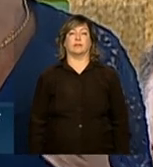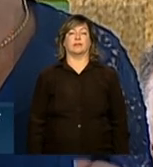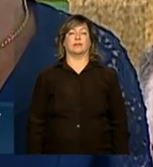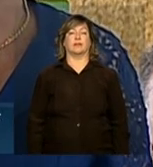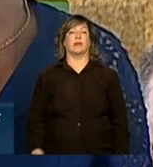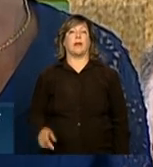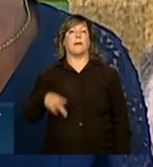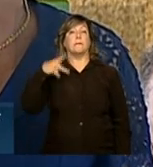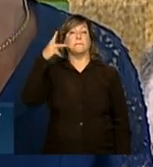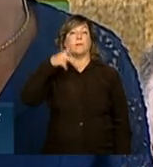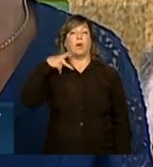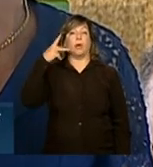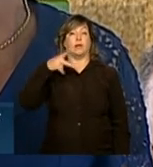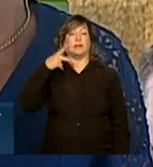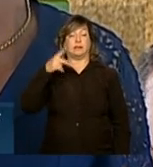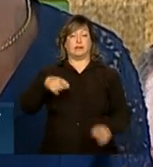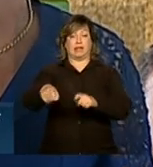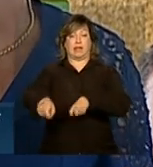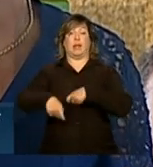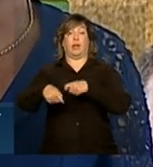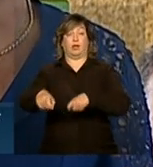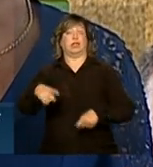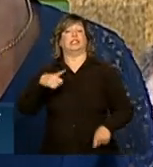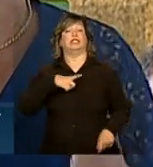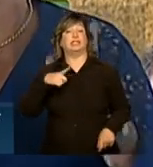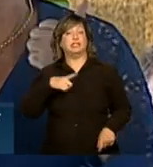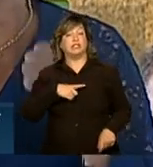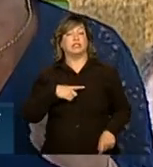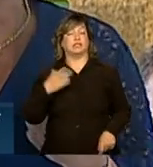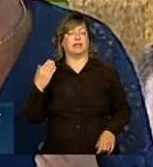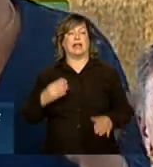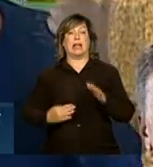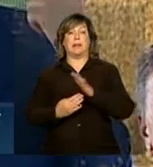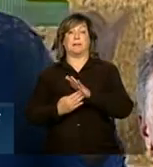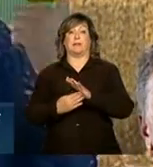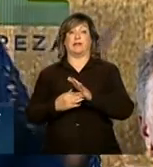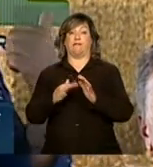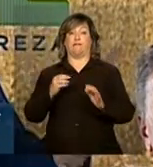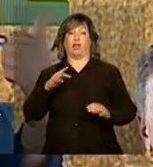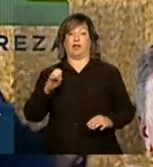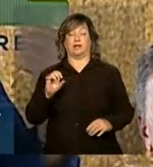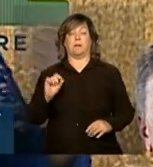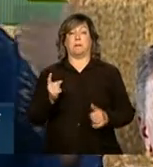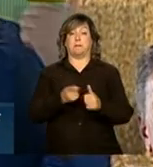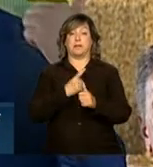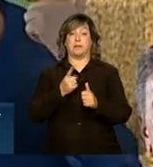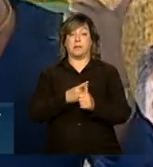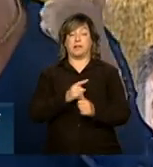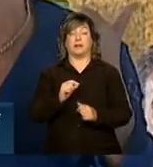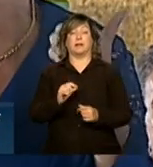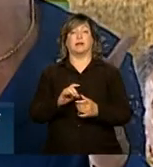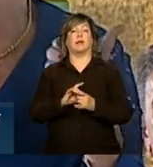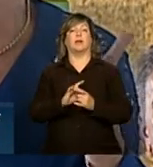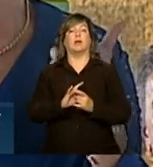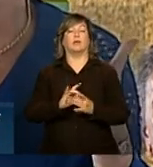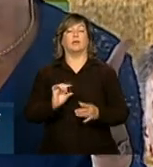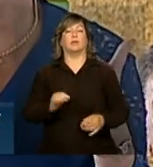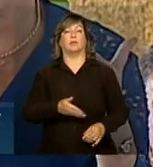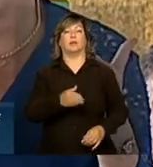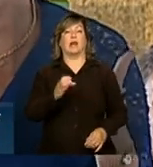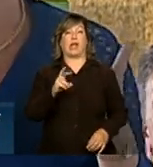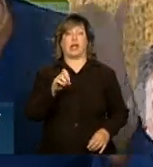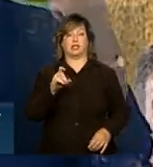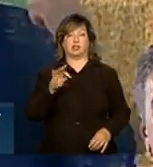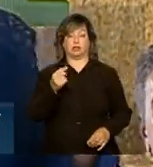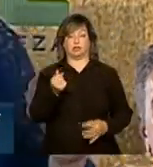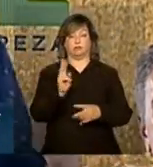a política agrícola tinha limitações fortes. A limitação, primeiro, da disponibilidade de